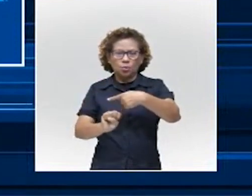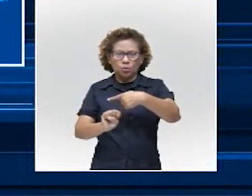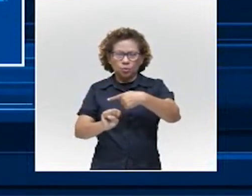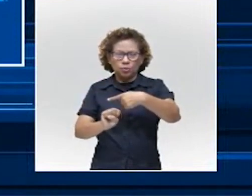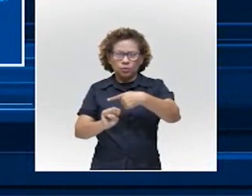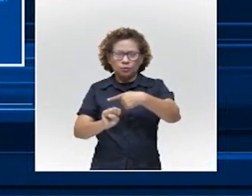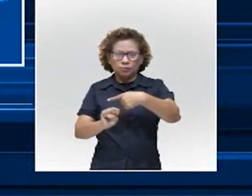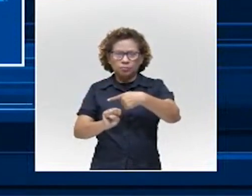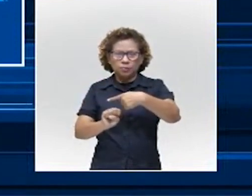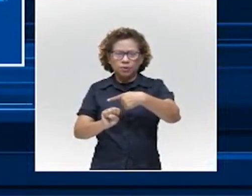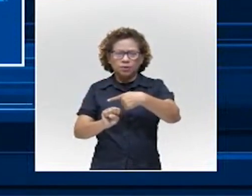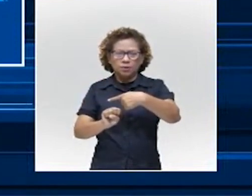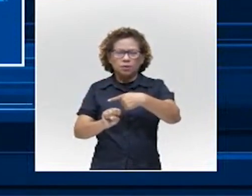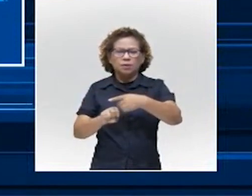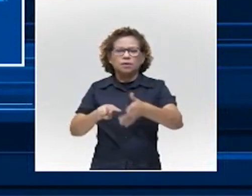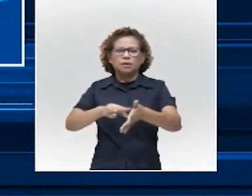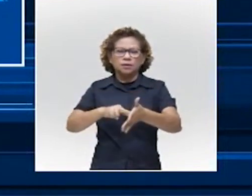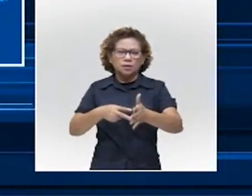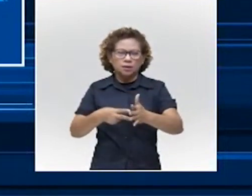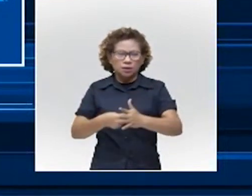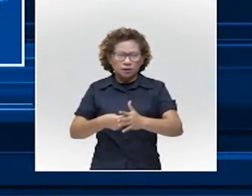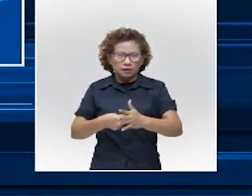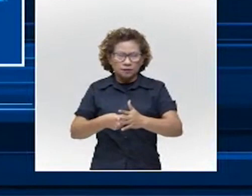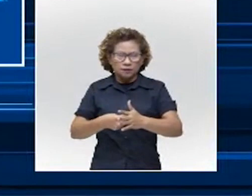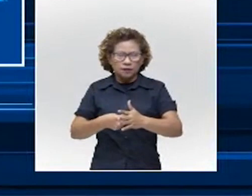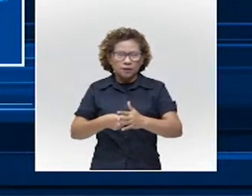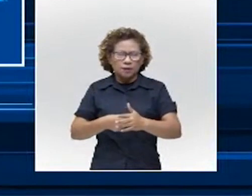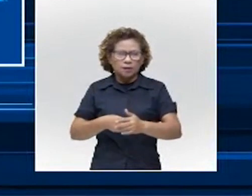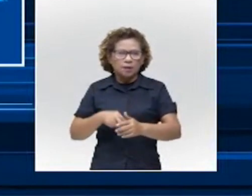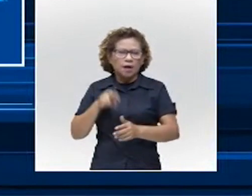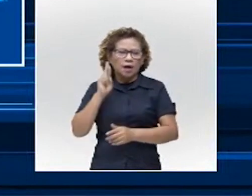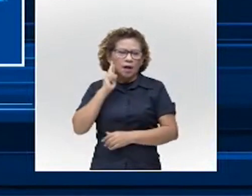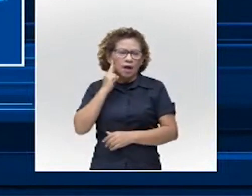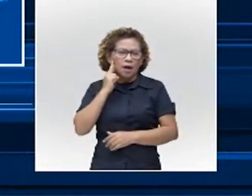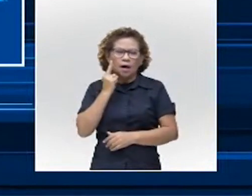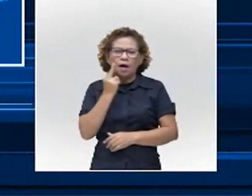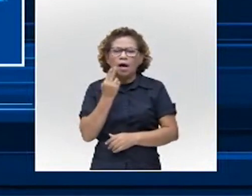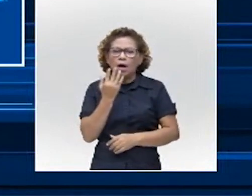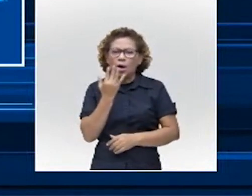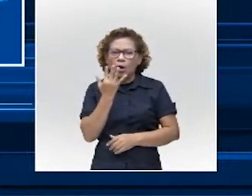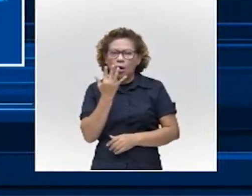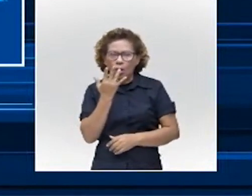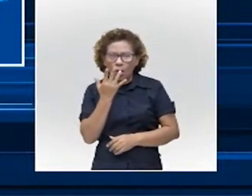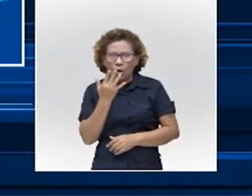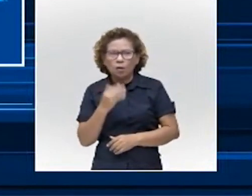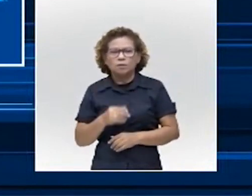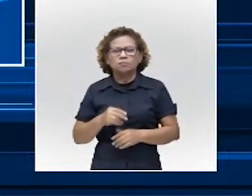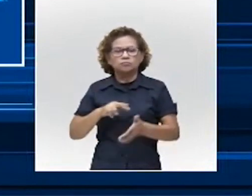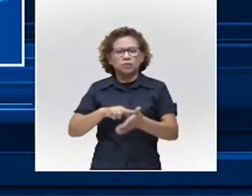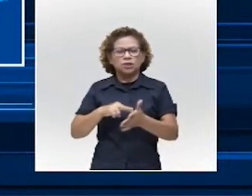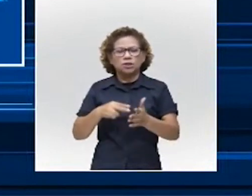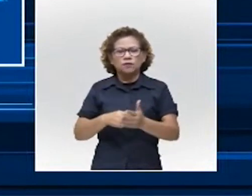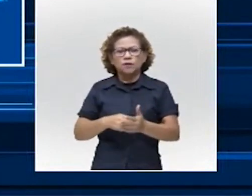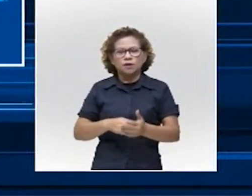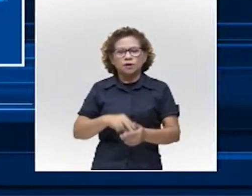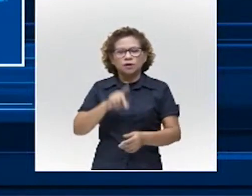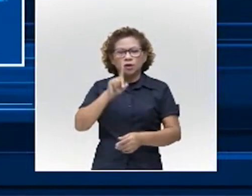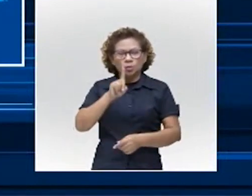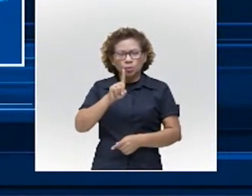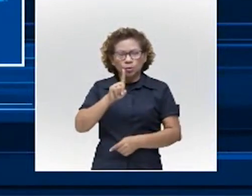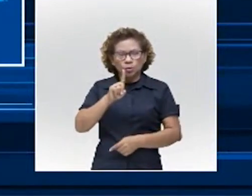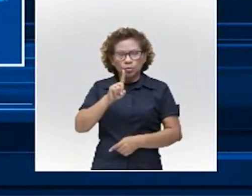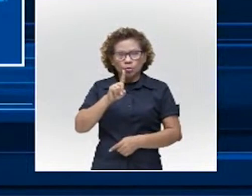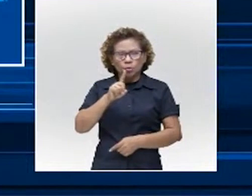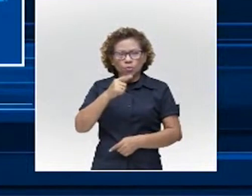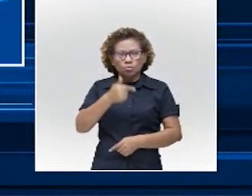parte rosa, né, no todo, ou seja, 1 sobre 2, tá bom? Então, assim, nós dizemos que